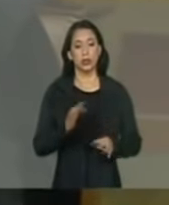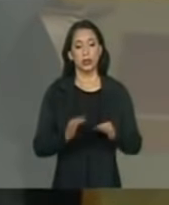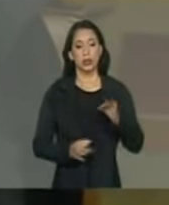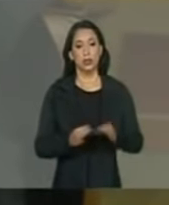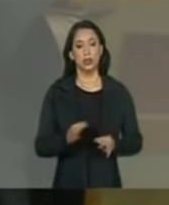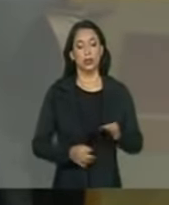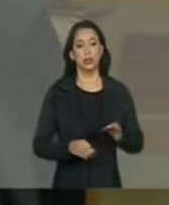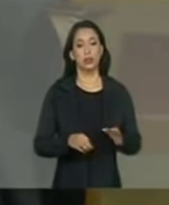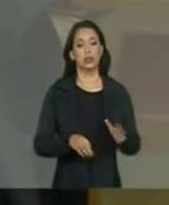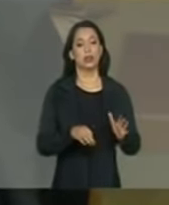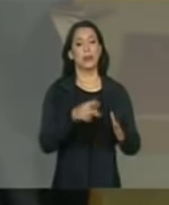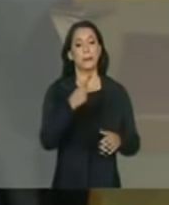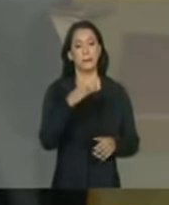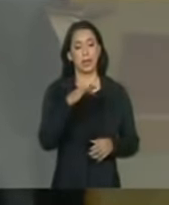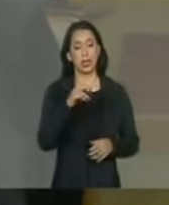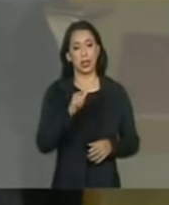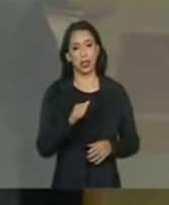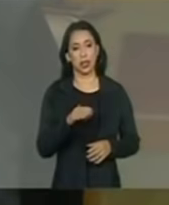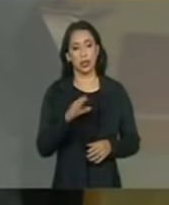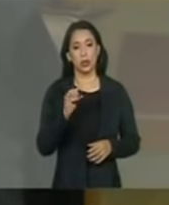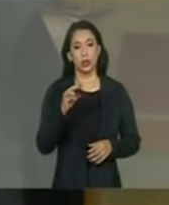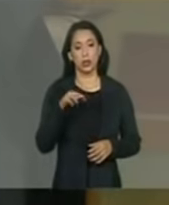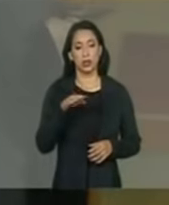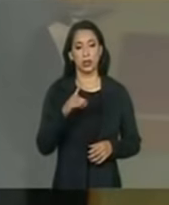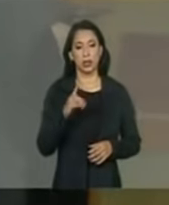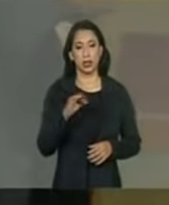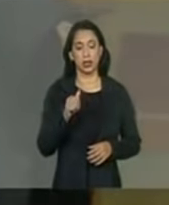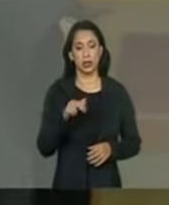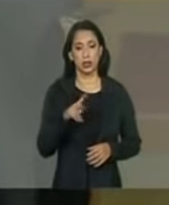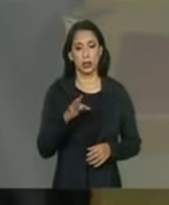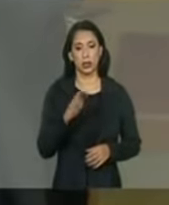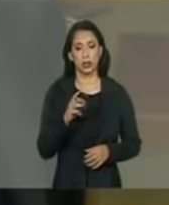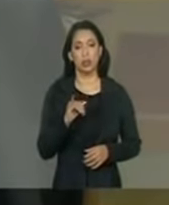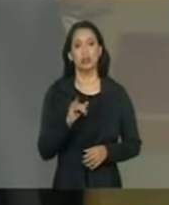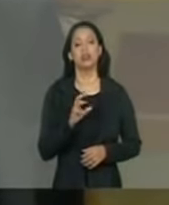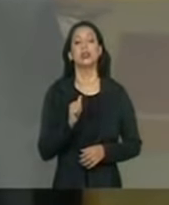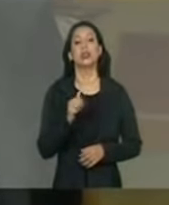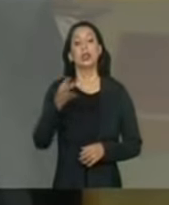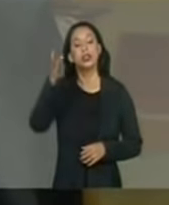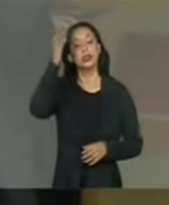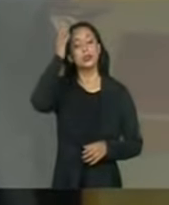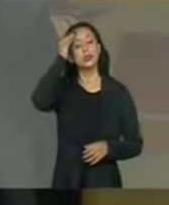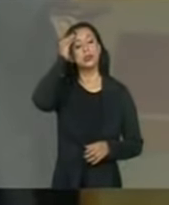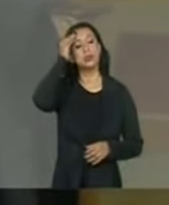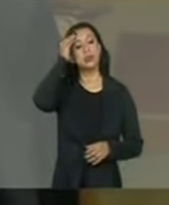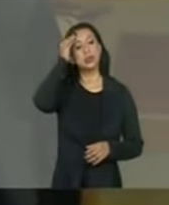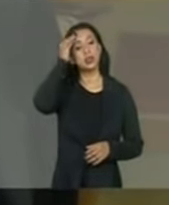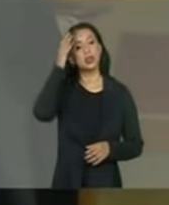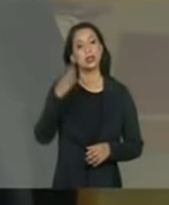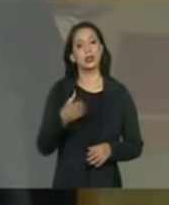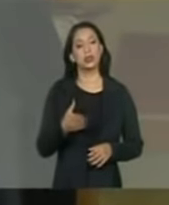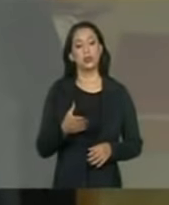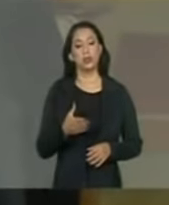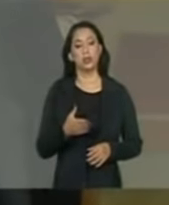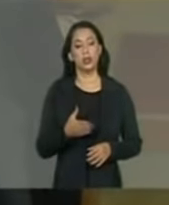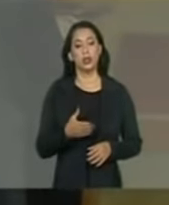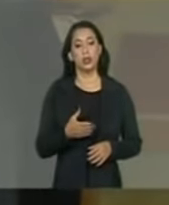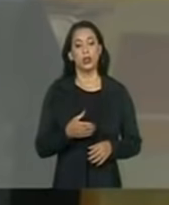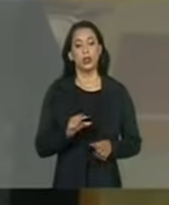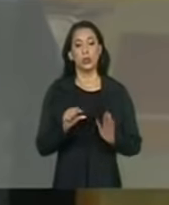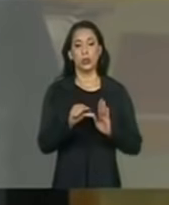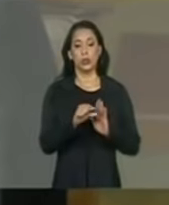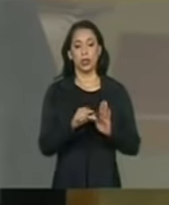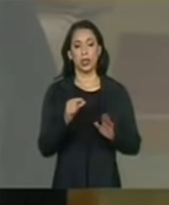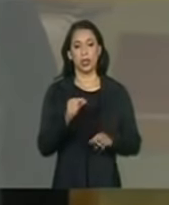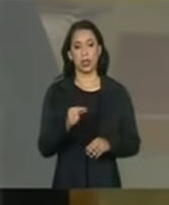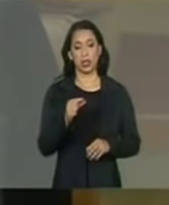condenatória finalmente o presidente entendo eu incluir um item novo no meu voto